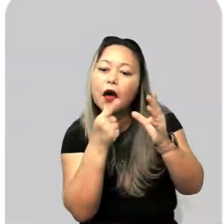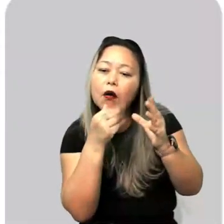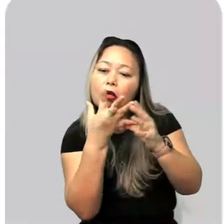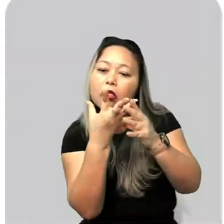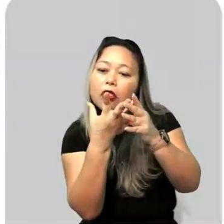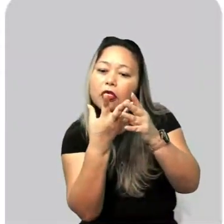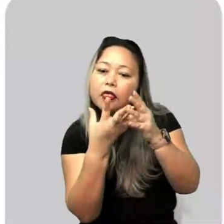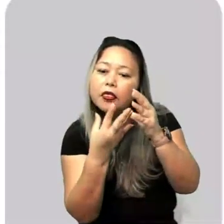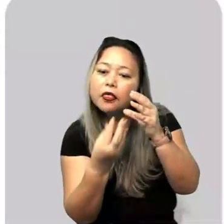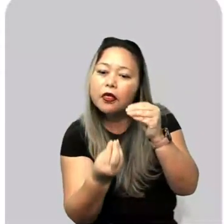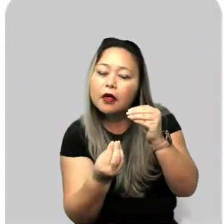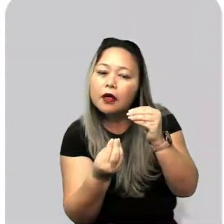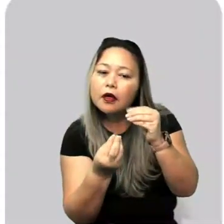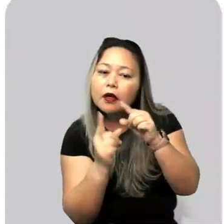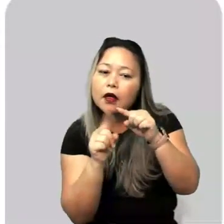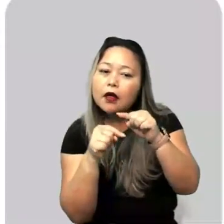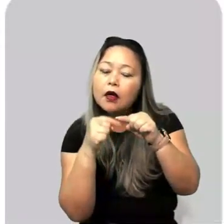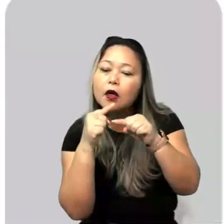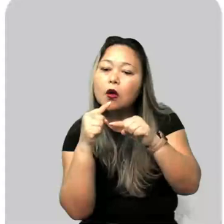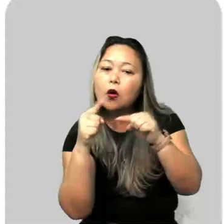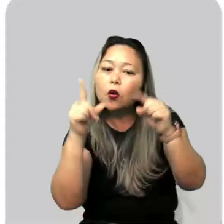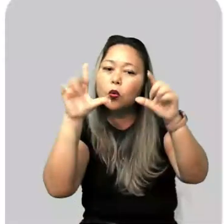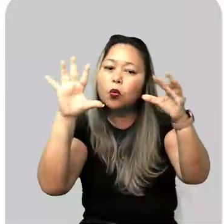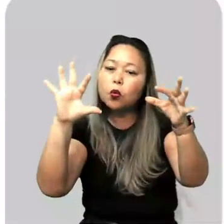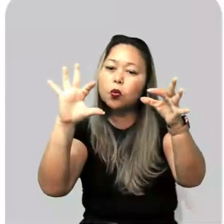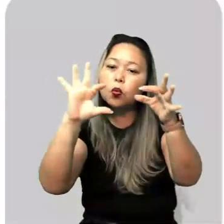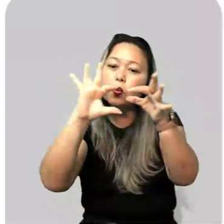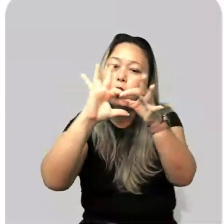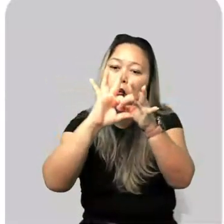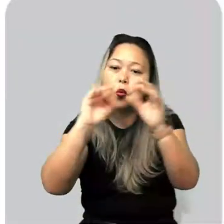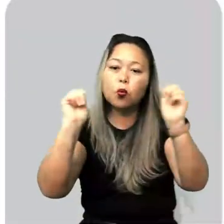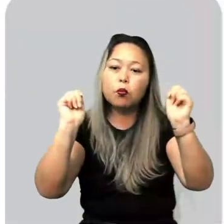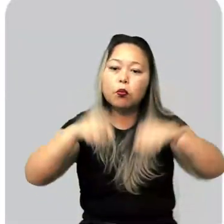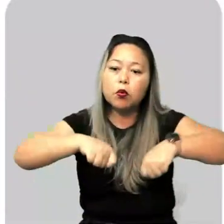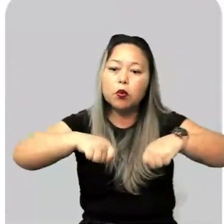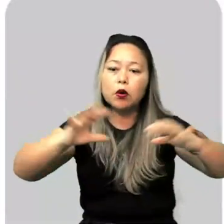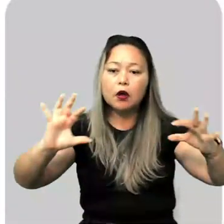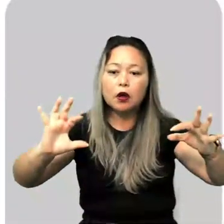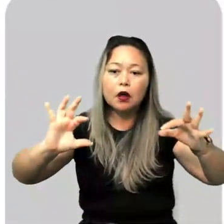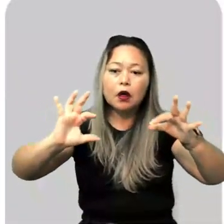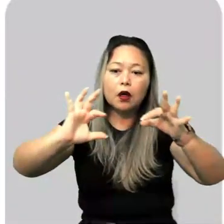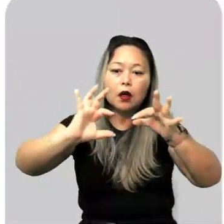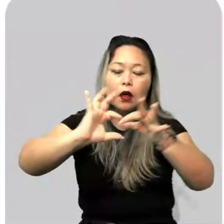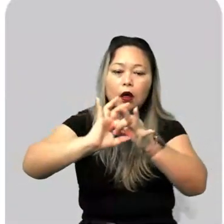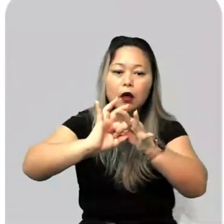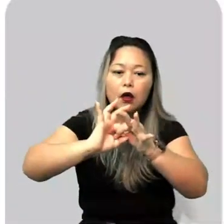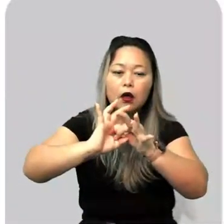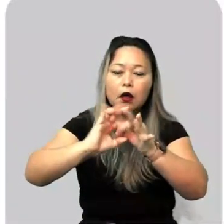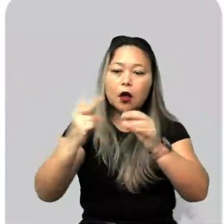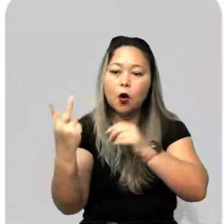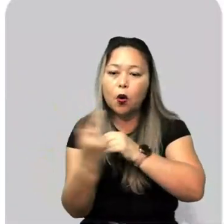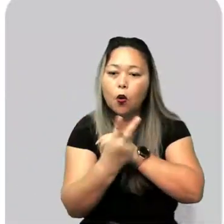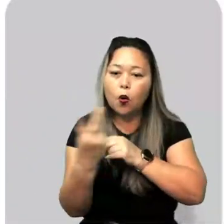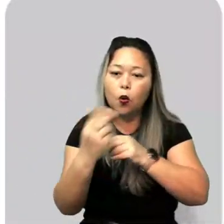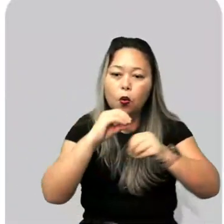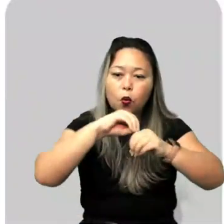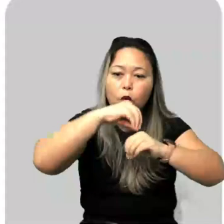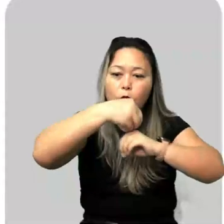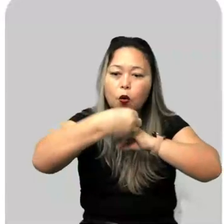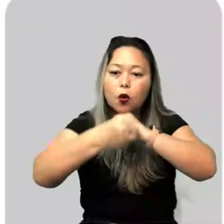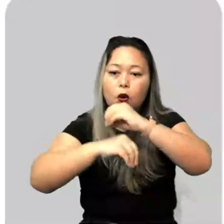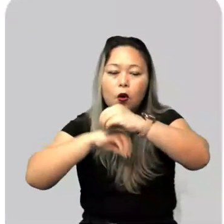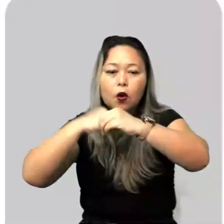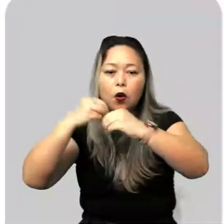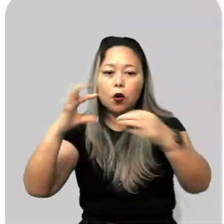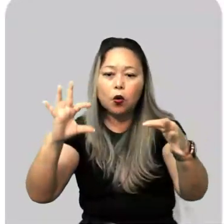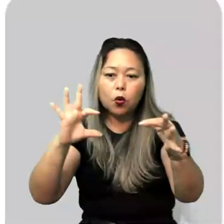acontecendo. E, consequentemente, a união, então, agora pode ser possível, tá? Desses 2 monossacarídeos